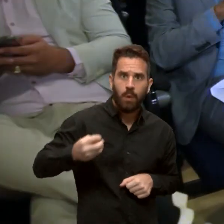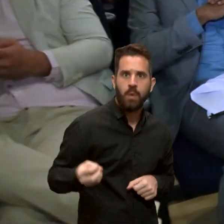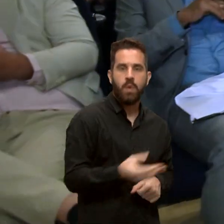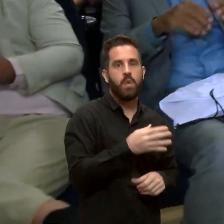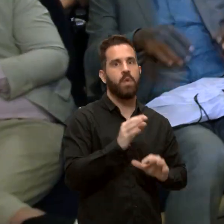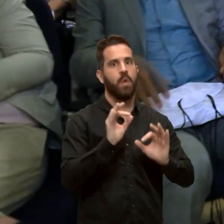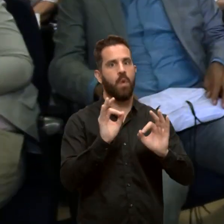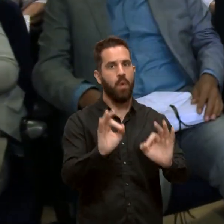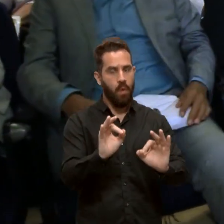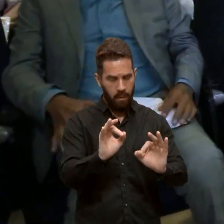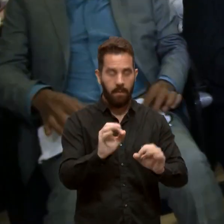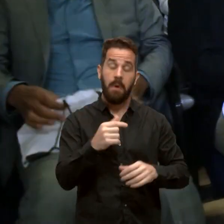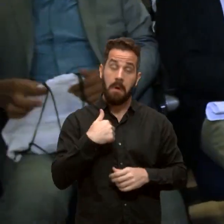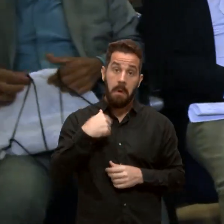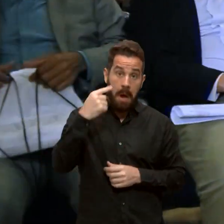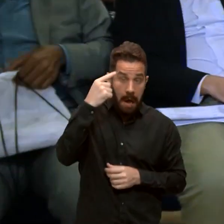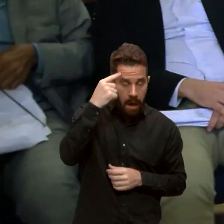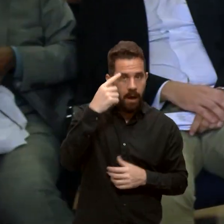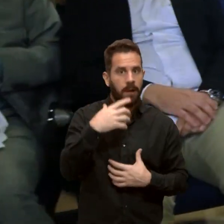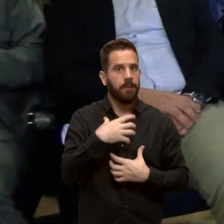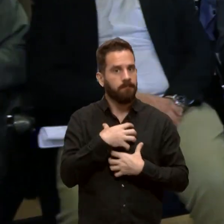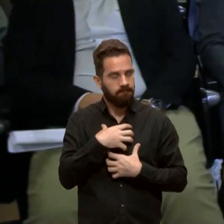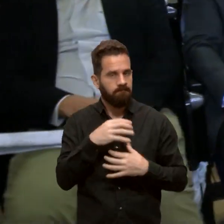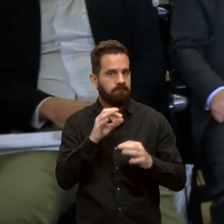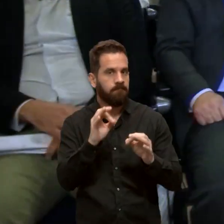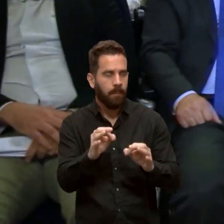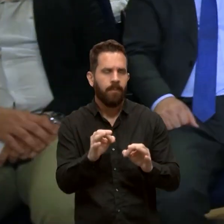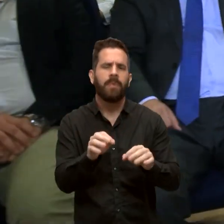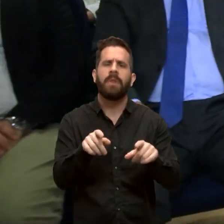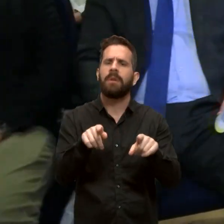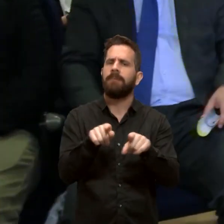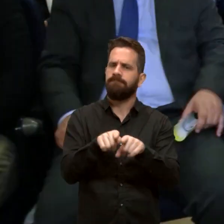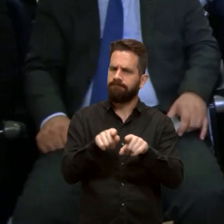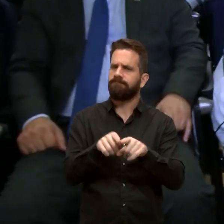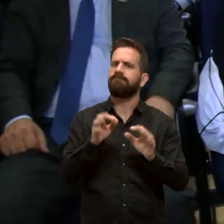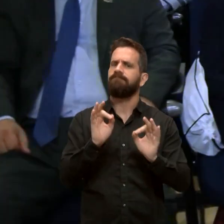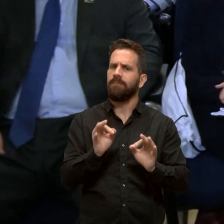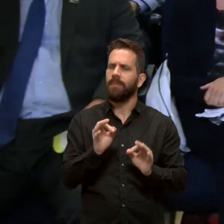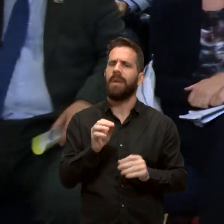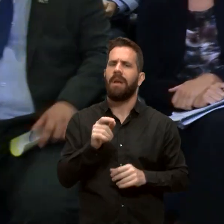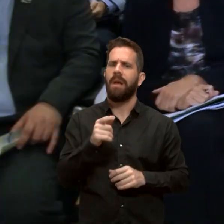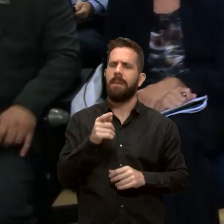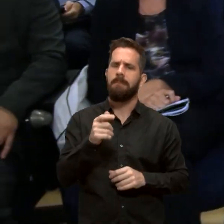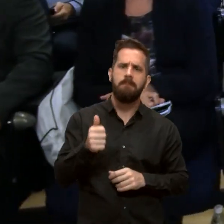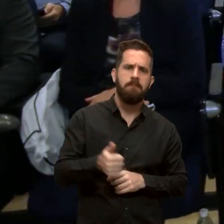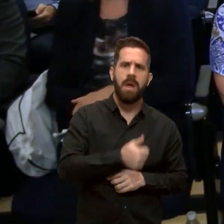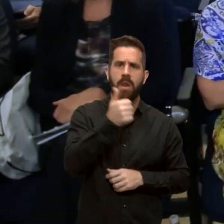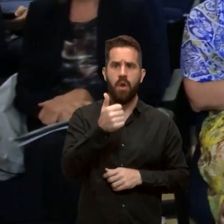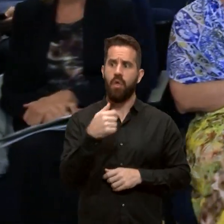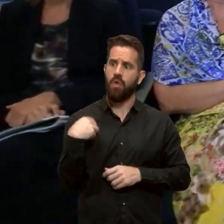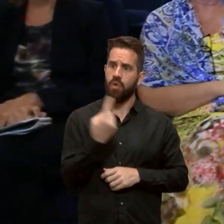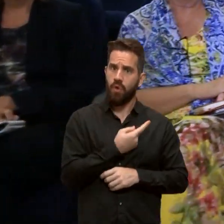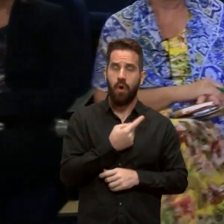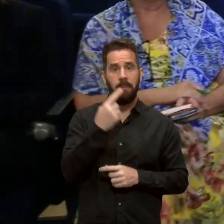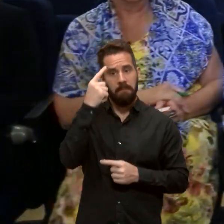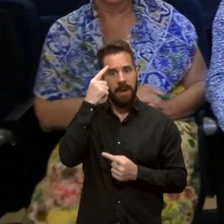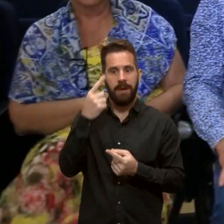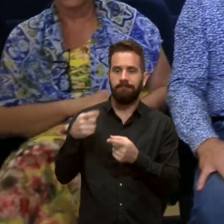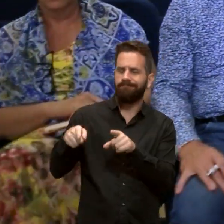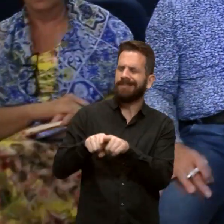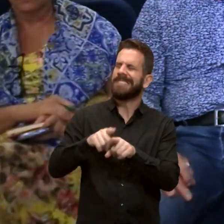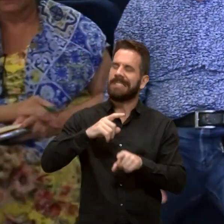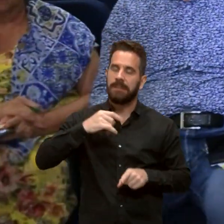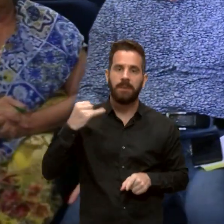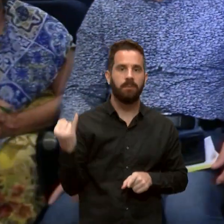E acho que isso é como sim, a razão porque achamos essa cooperação muito